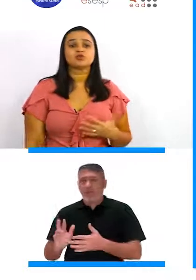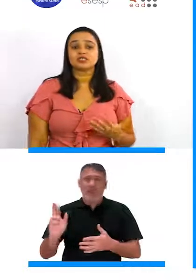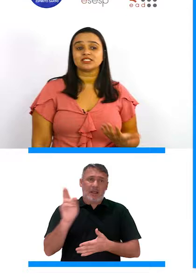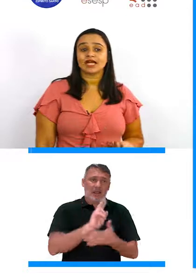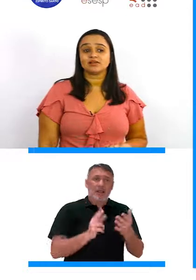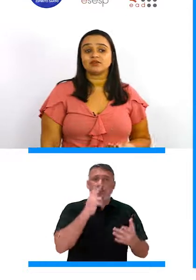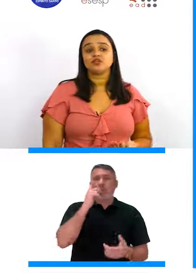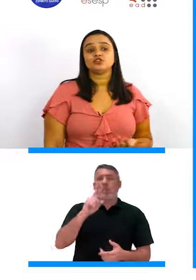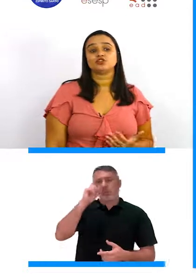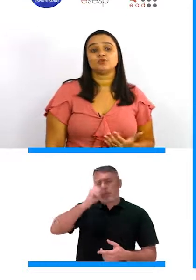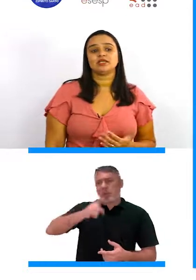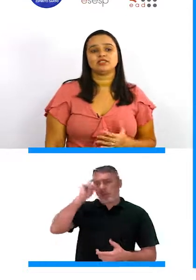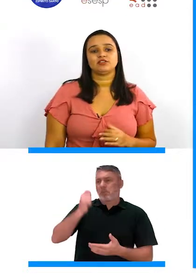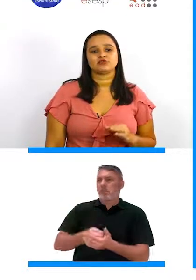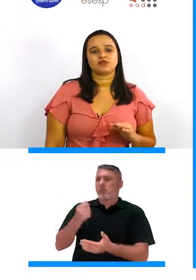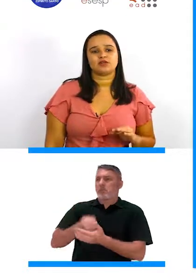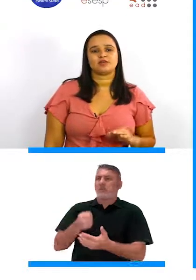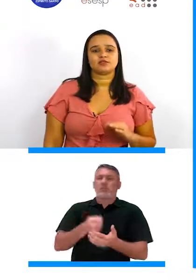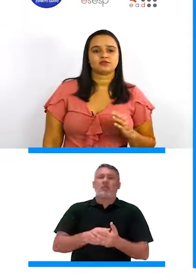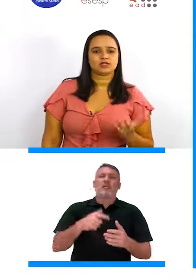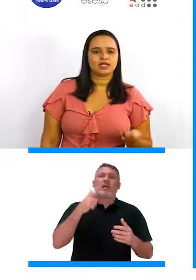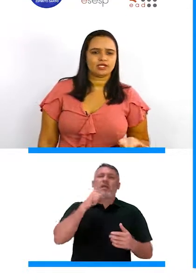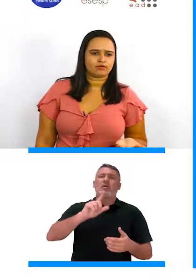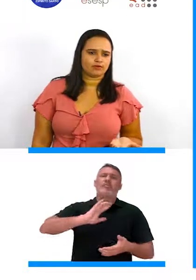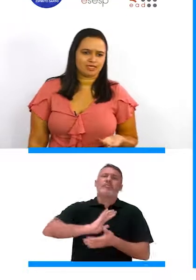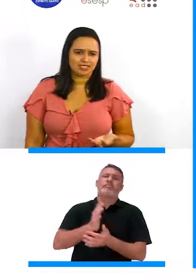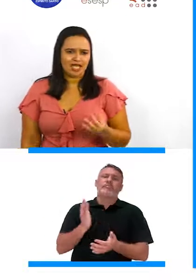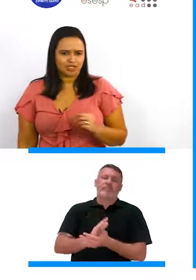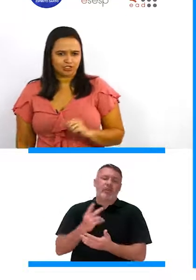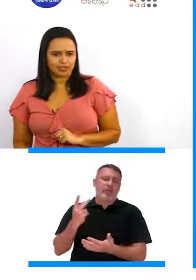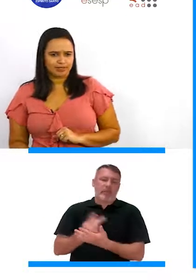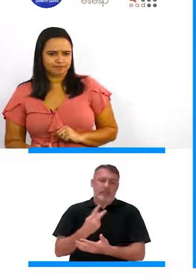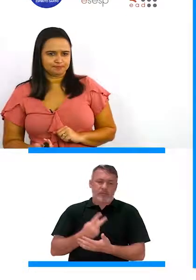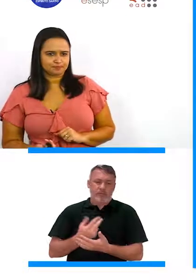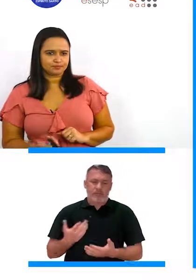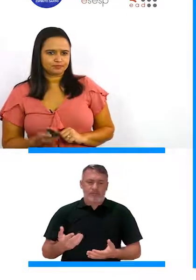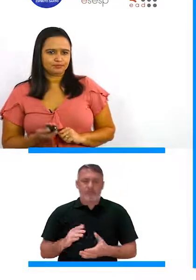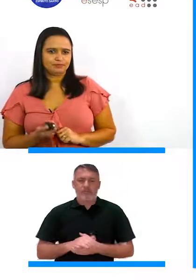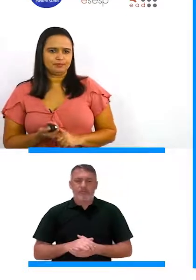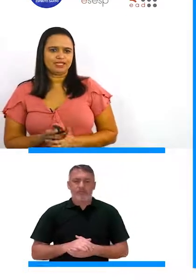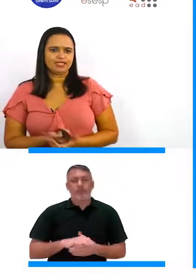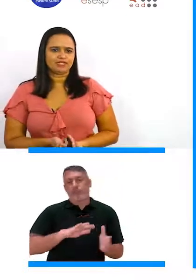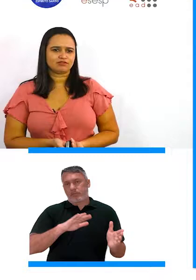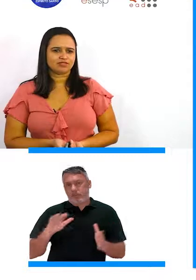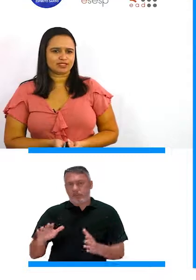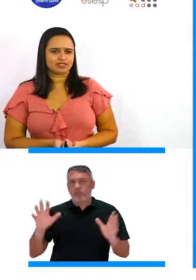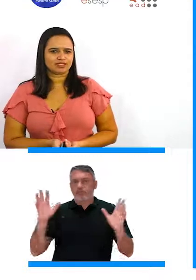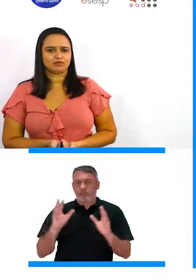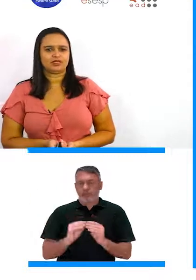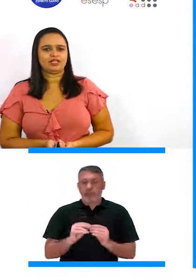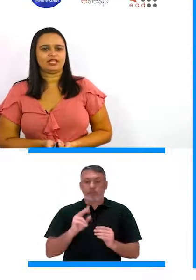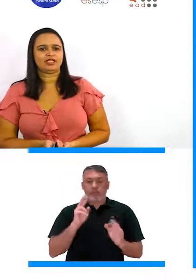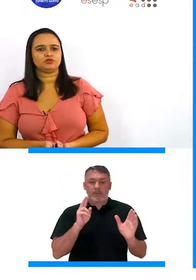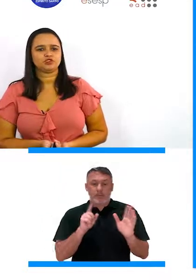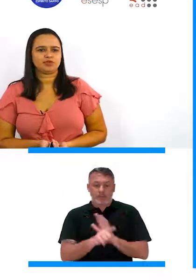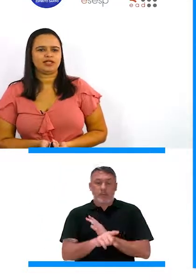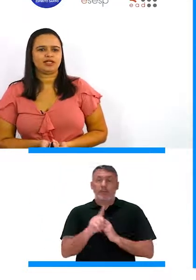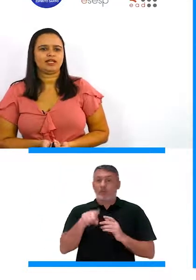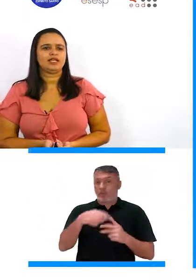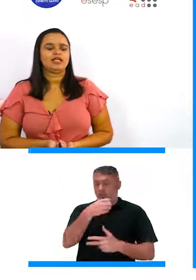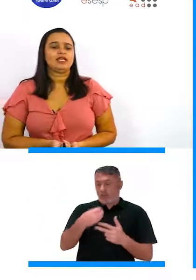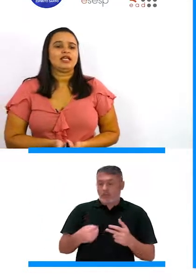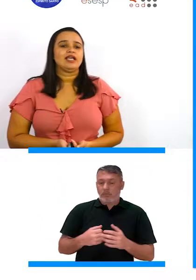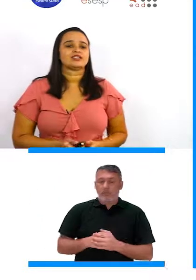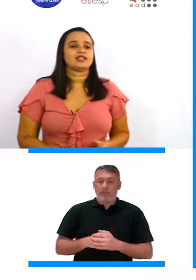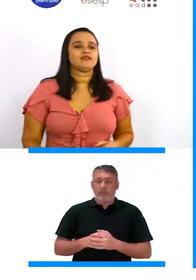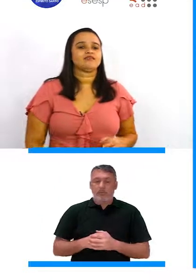jeito autoritário de compreender o funcionamento não só da língua, mas da arte também. Beleza, vamos ver essa questão do Enem aí, do último Enem,